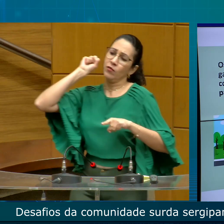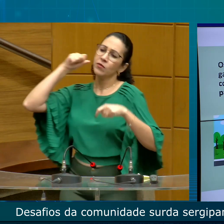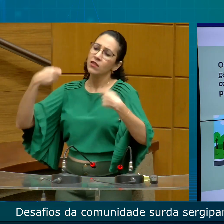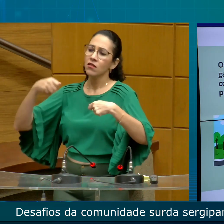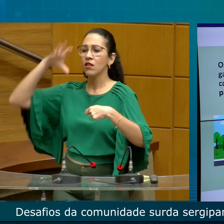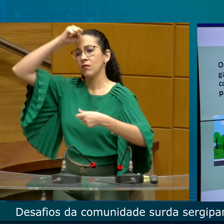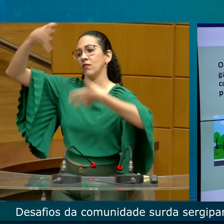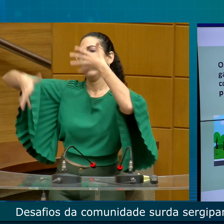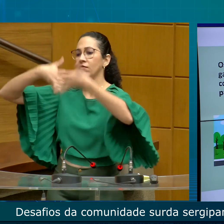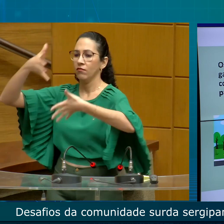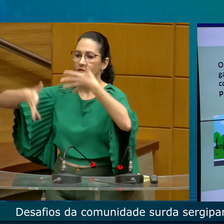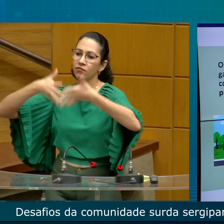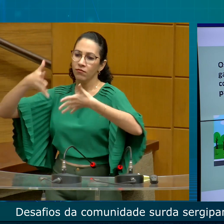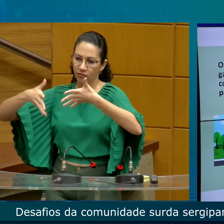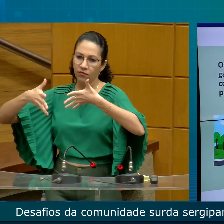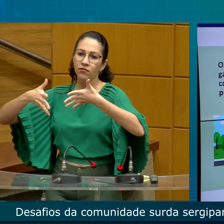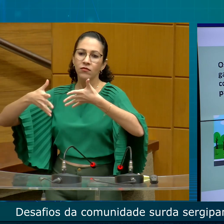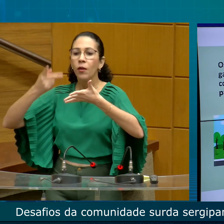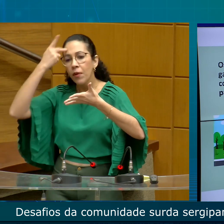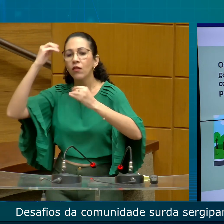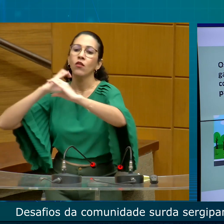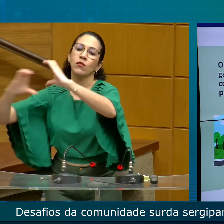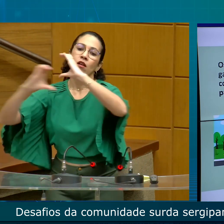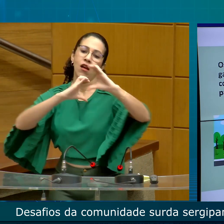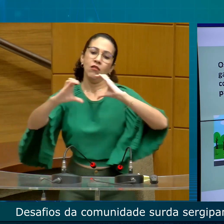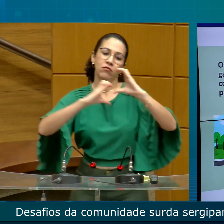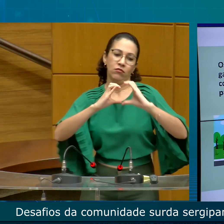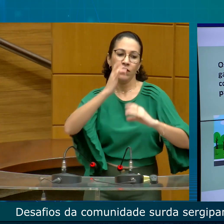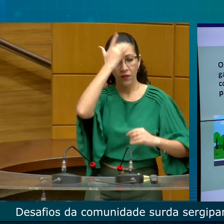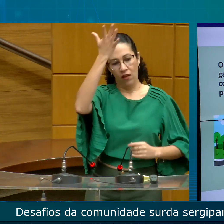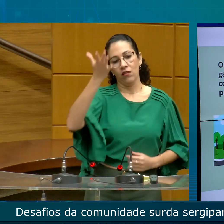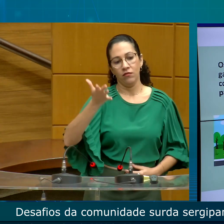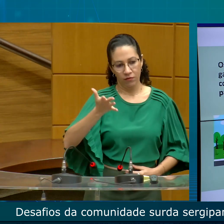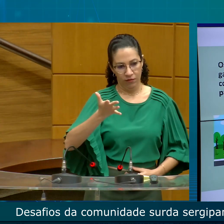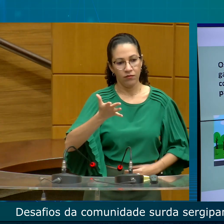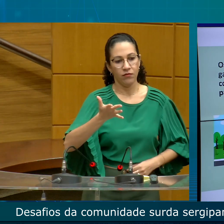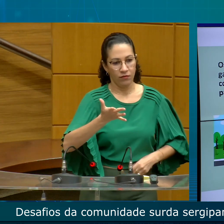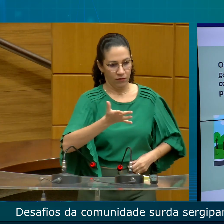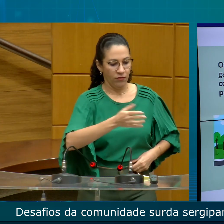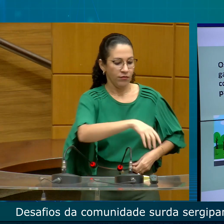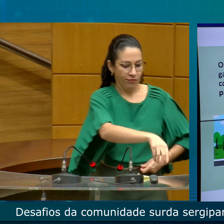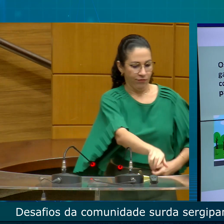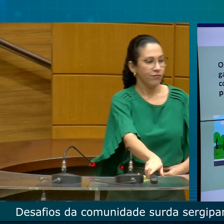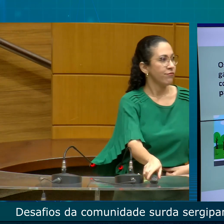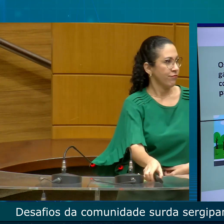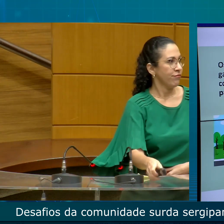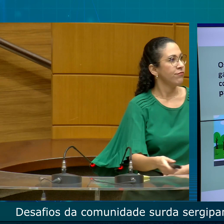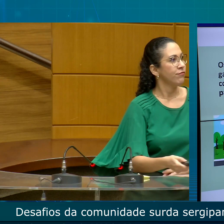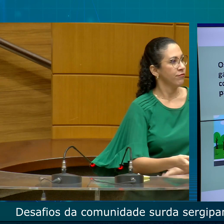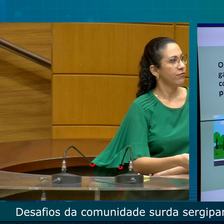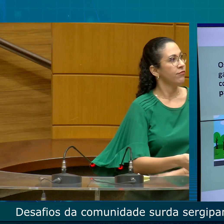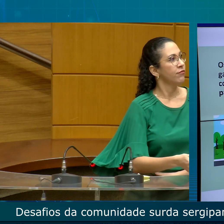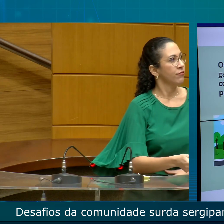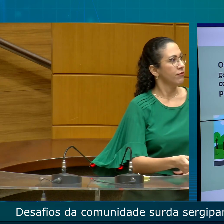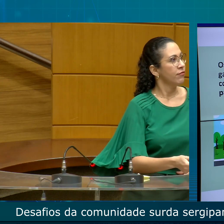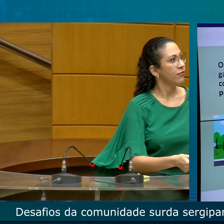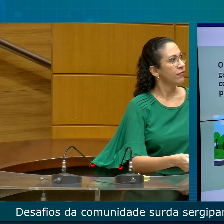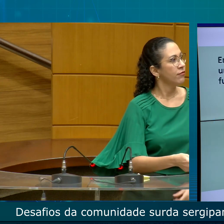sociedade. Então, surdos e ouvintes precisam desenvolver a Libras para que haja comunicação e isso seja facilitado.